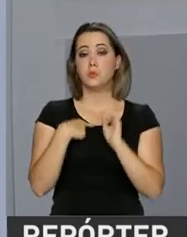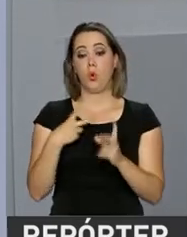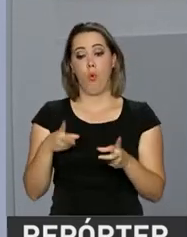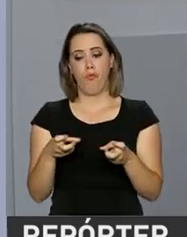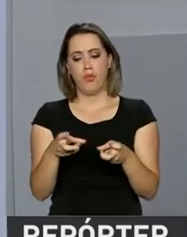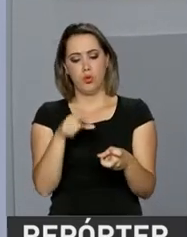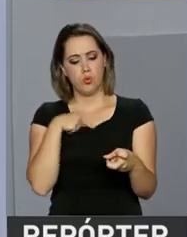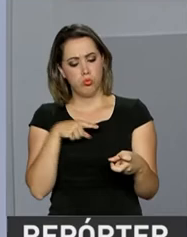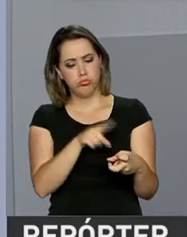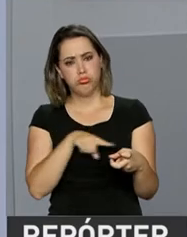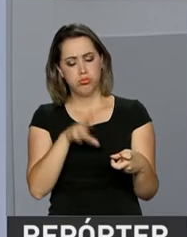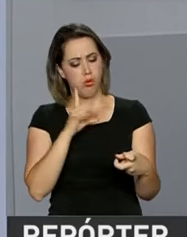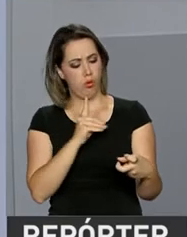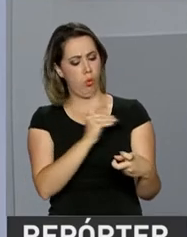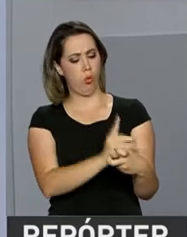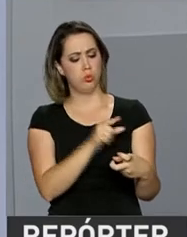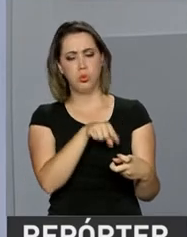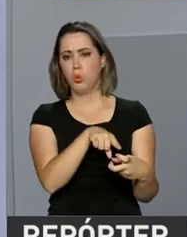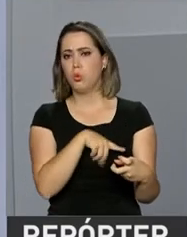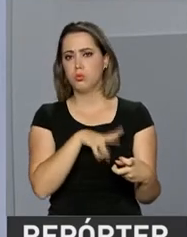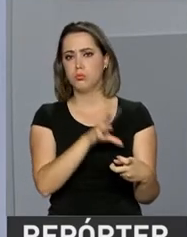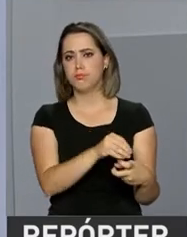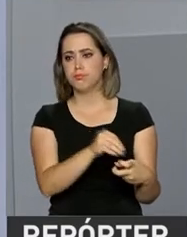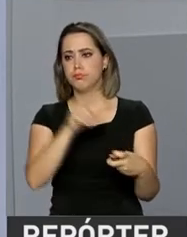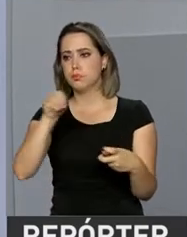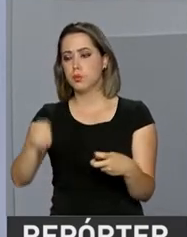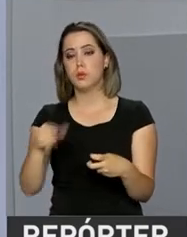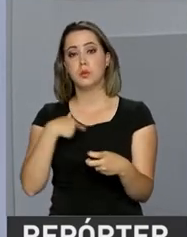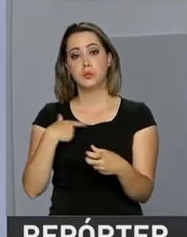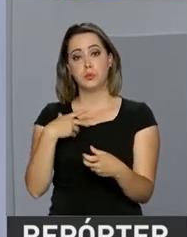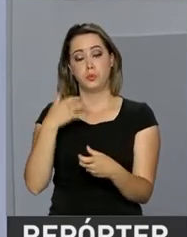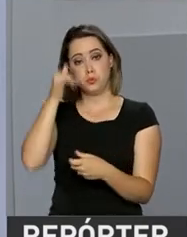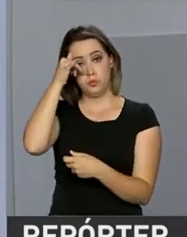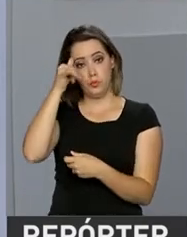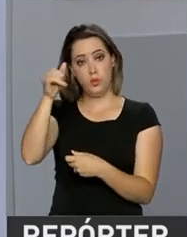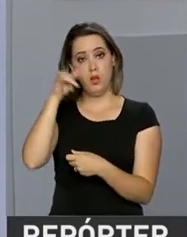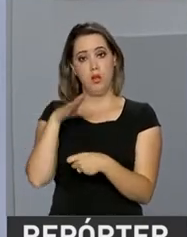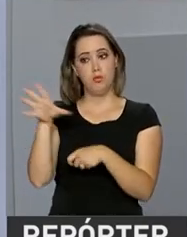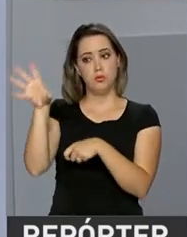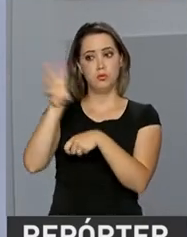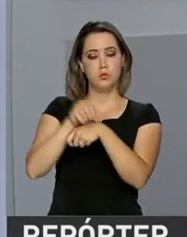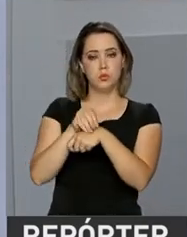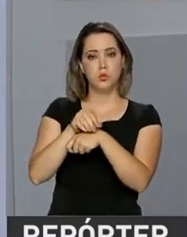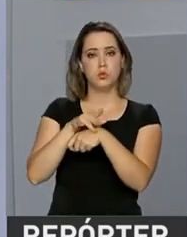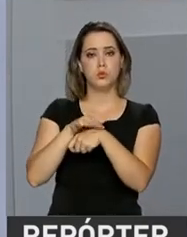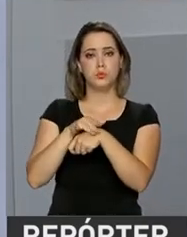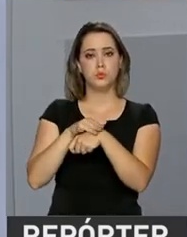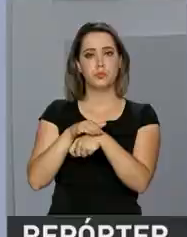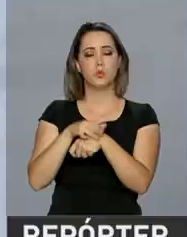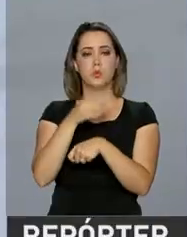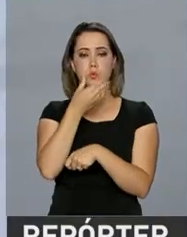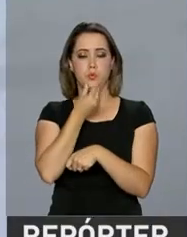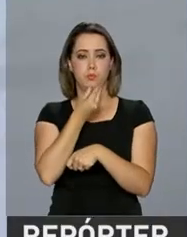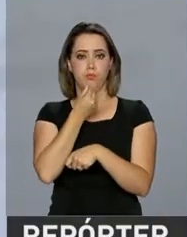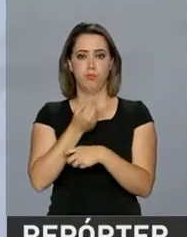doenças, incapacitando a transmissão para seres humanos. Quem explica esse projeto é a repórter Natália Mello.